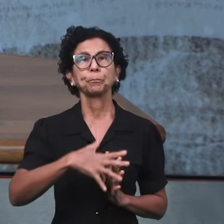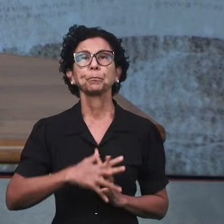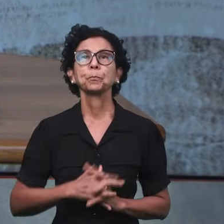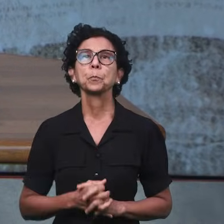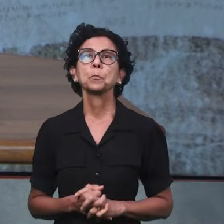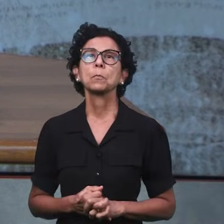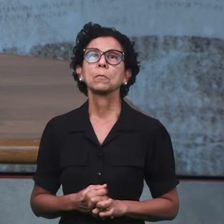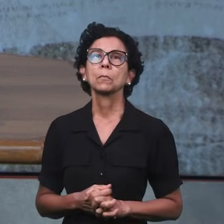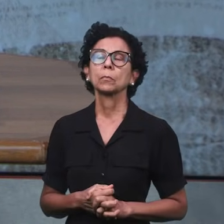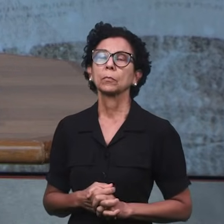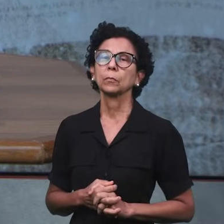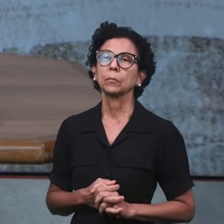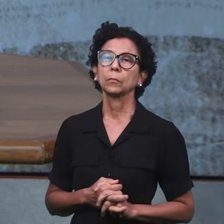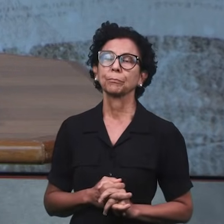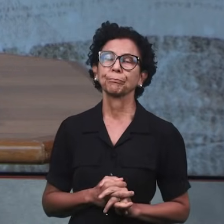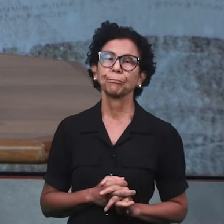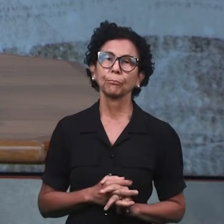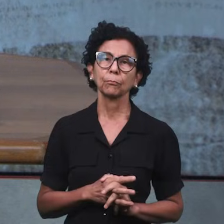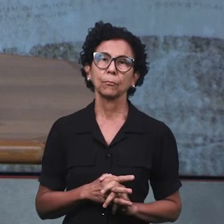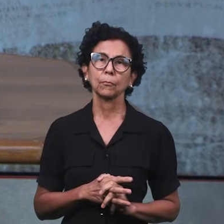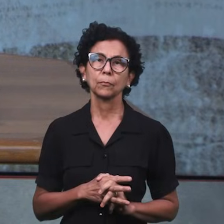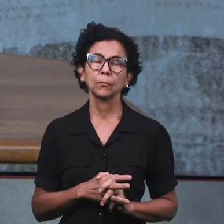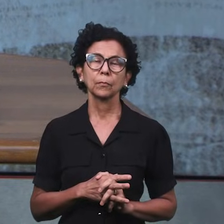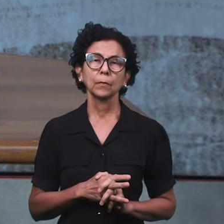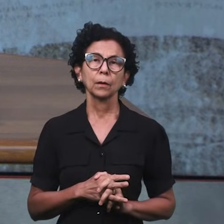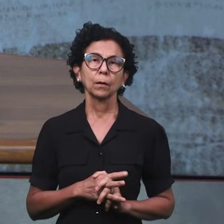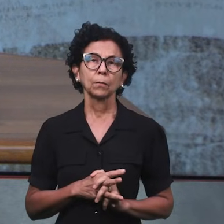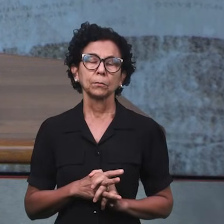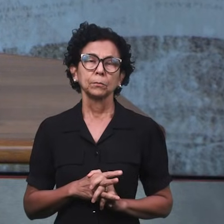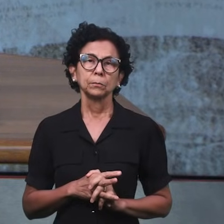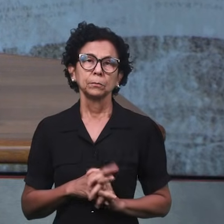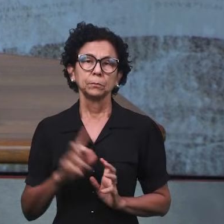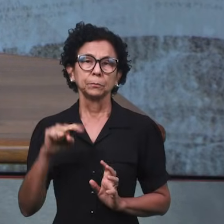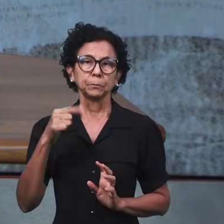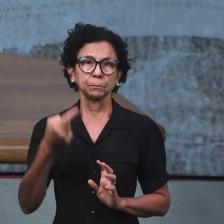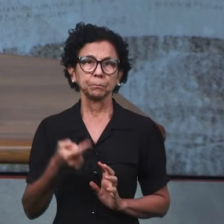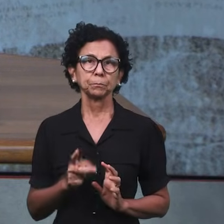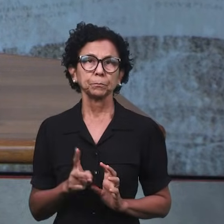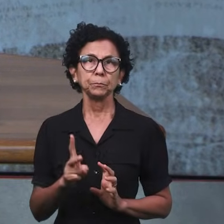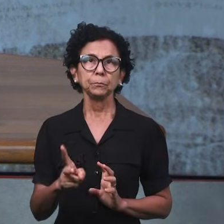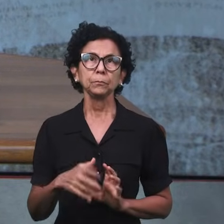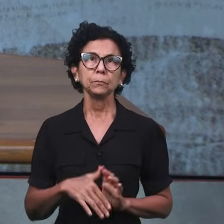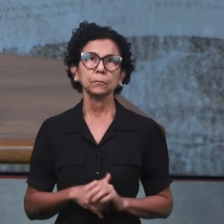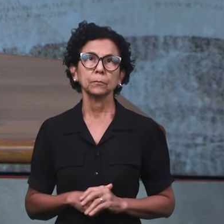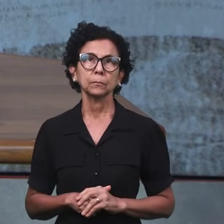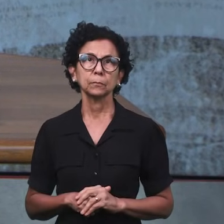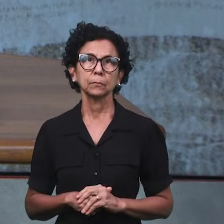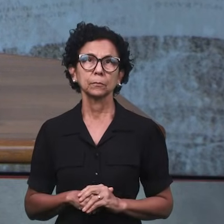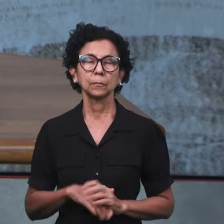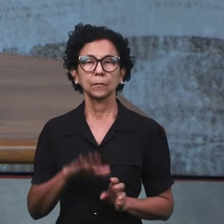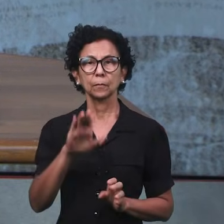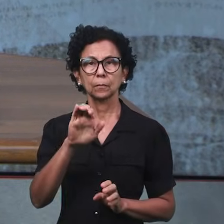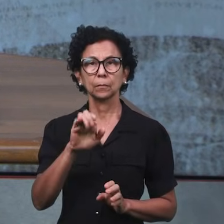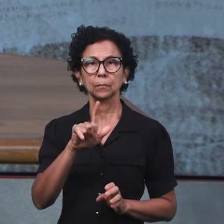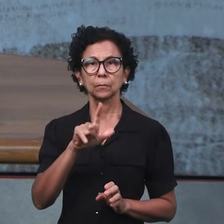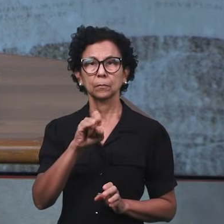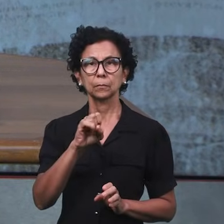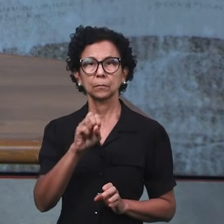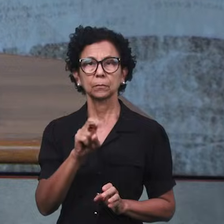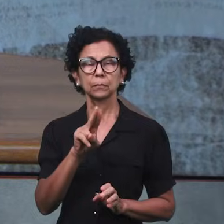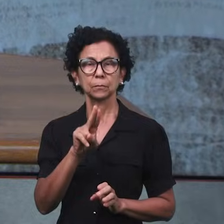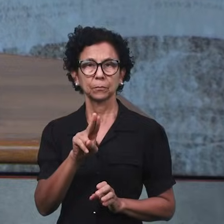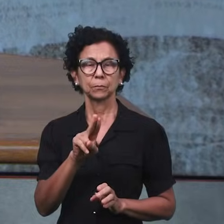término ali da fala de Jó. E no próximo episódio nós vamos prosseguir com a fala de Eliú.